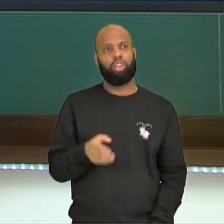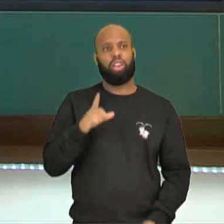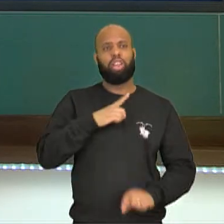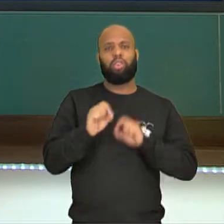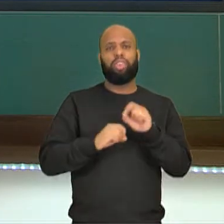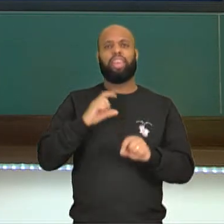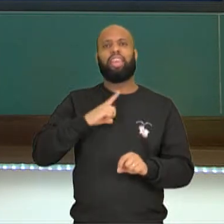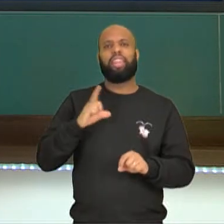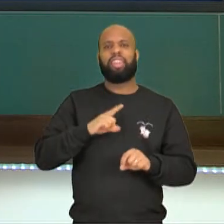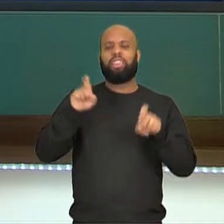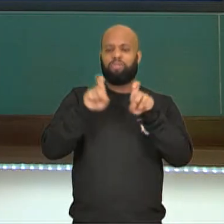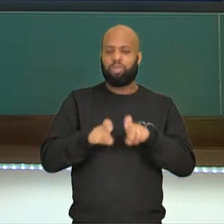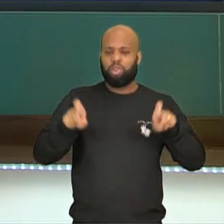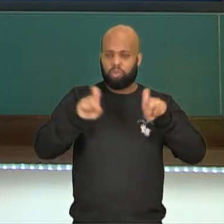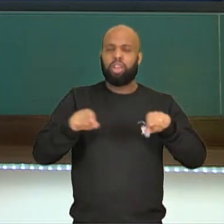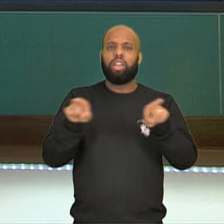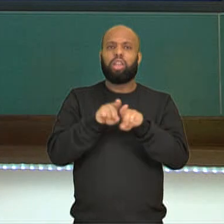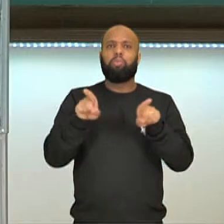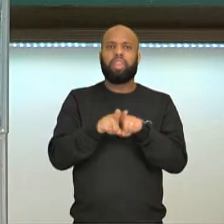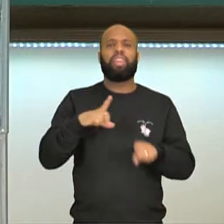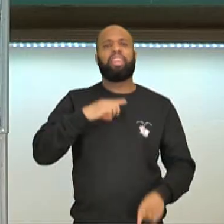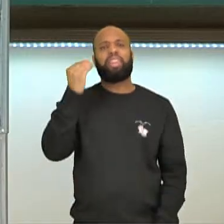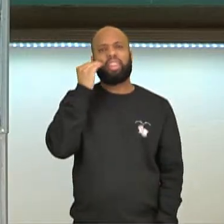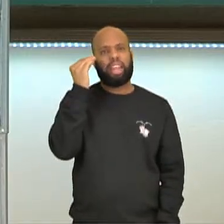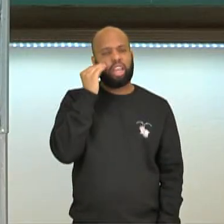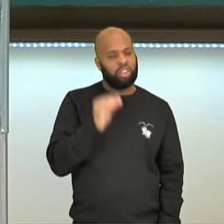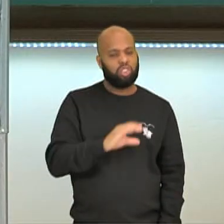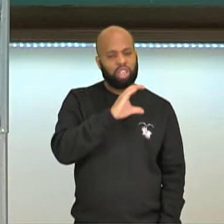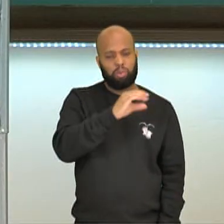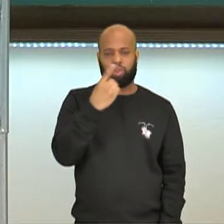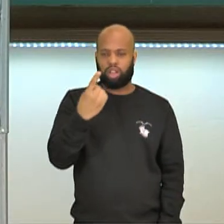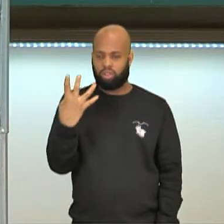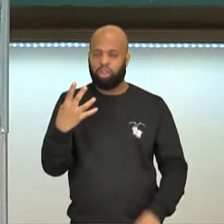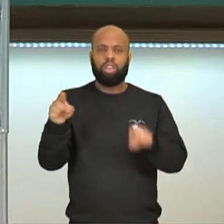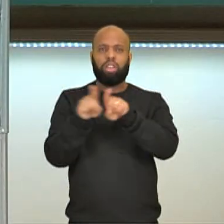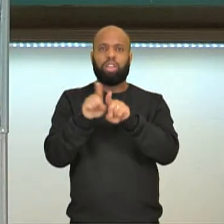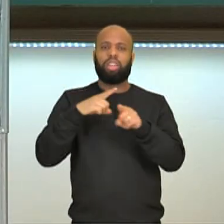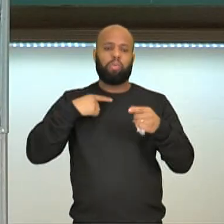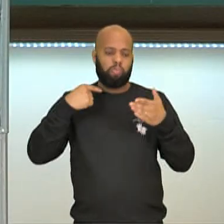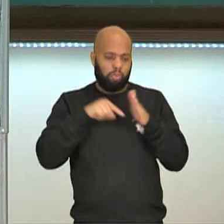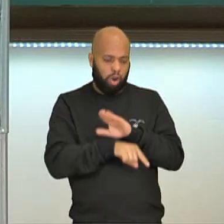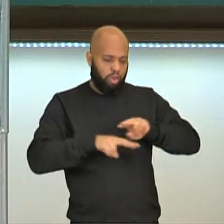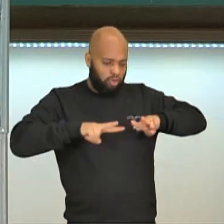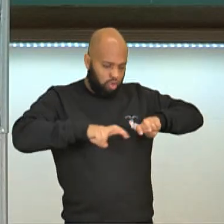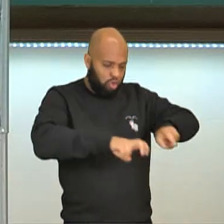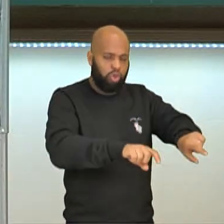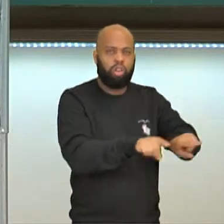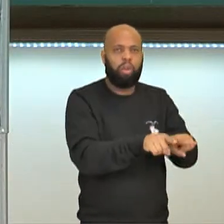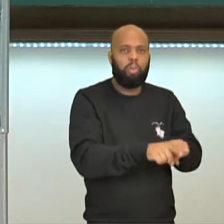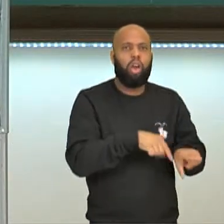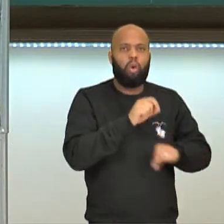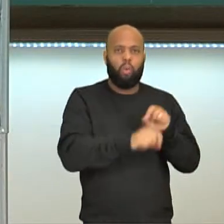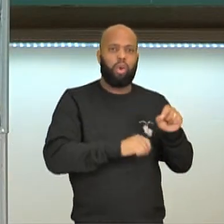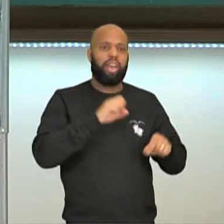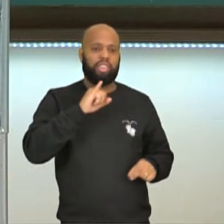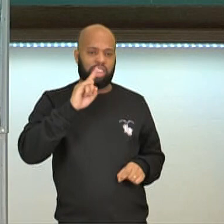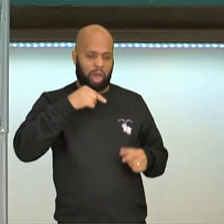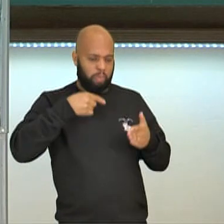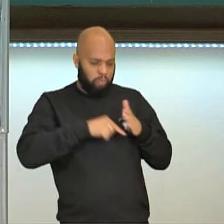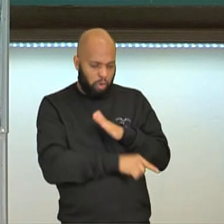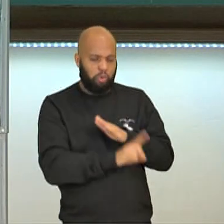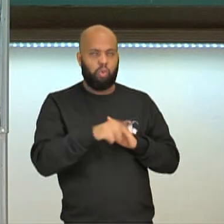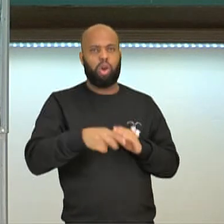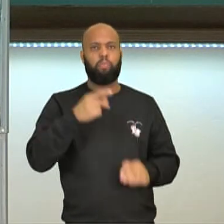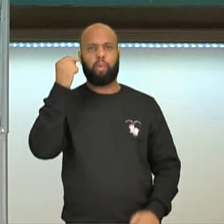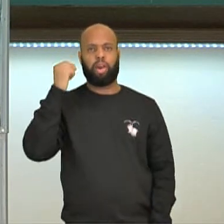computação gráfica, com teste de carbono 14, com sistemas de profundidade arqueológica, quanto mais profundo, mais antigo que comprovam